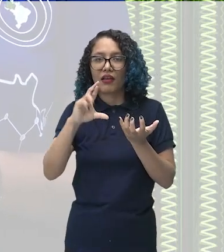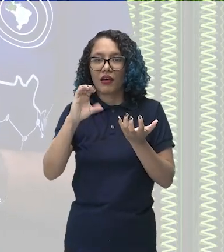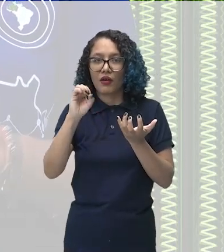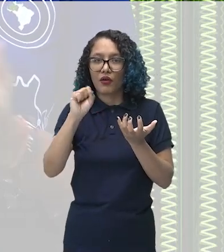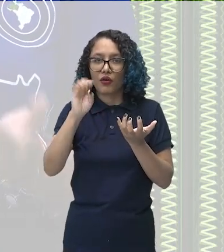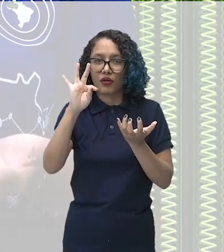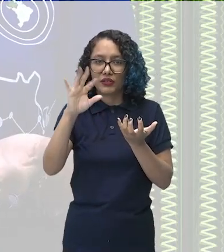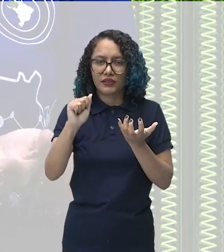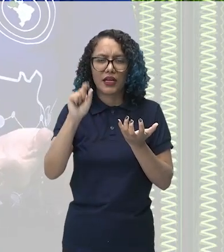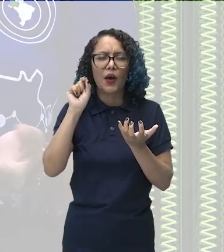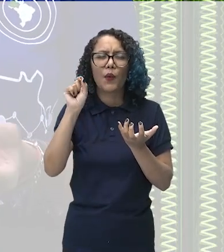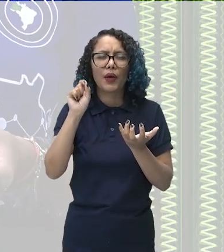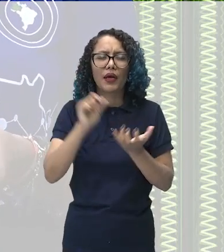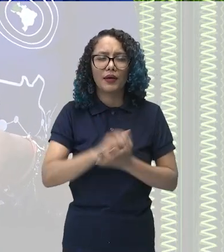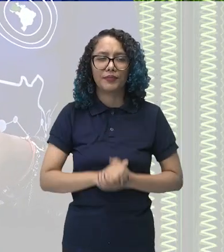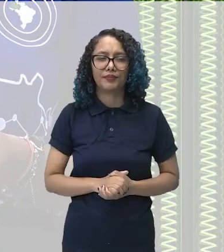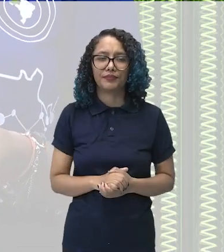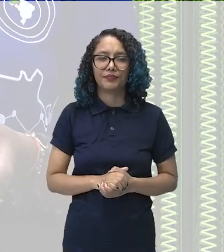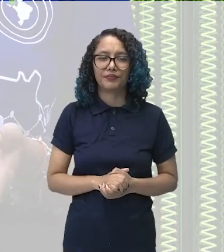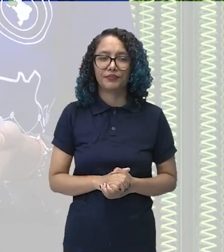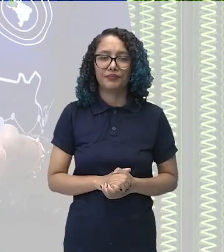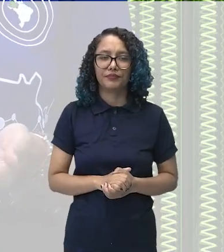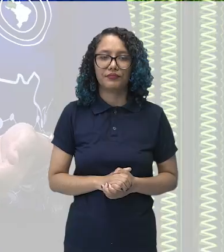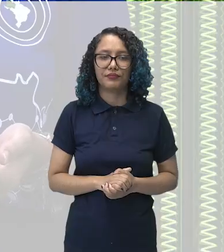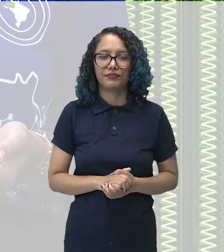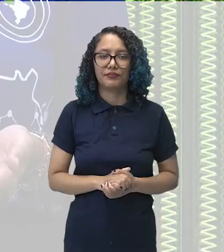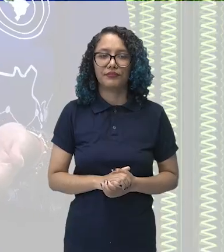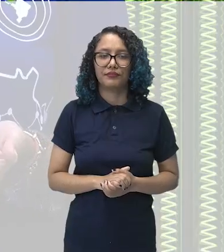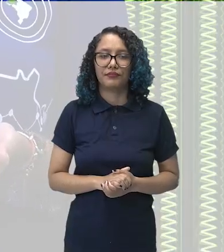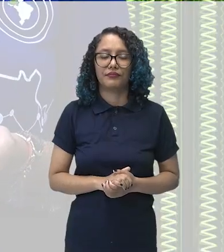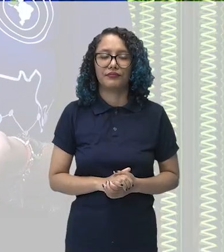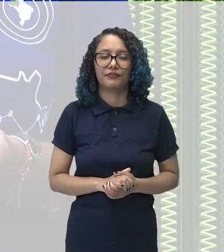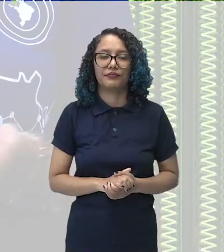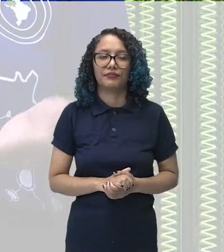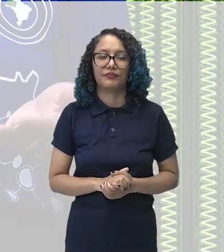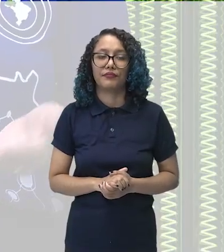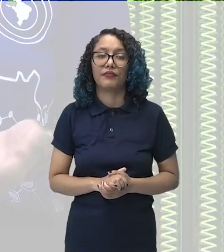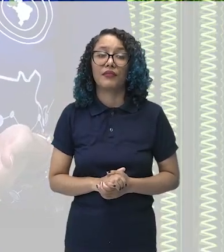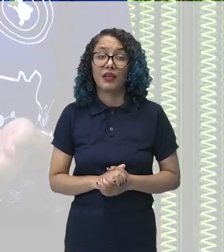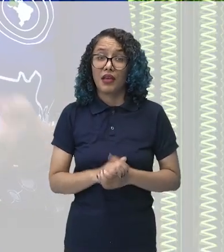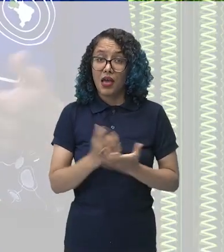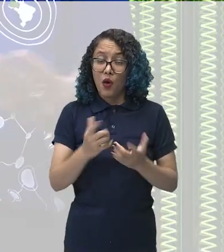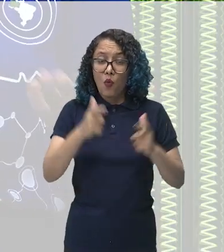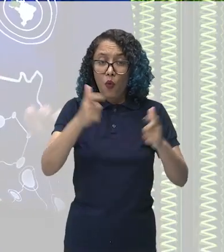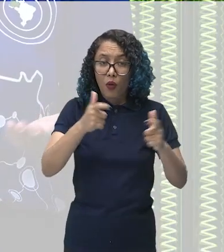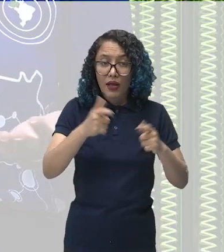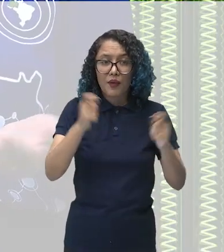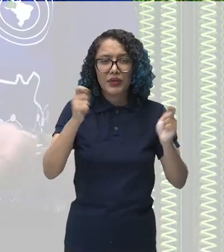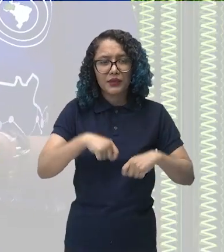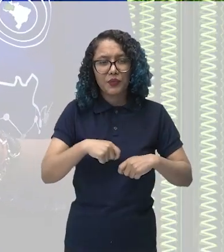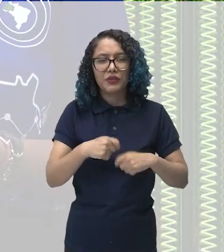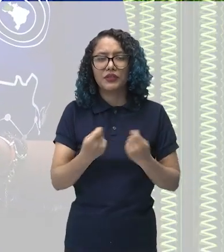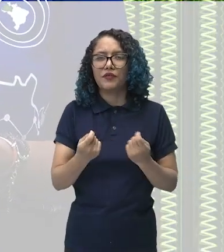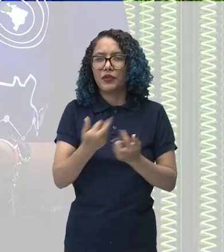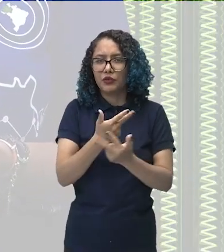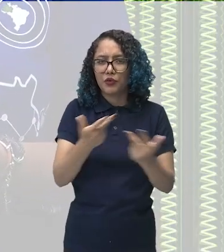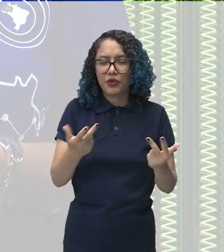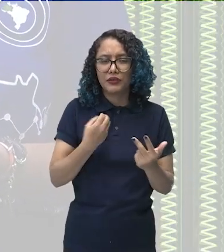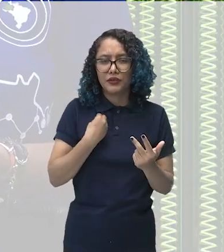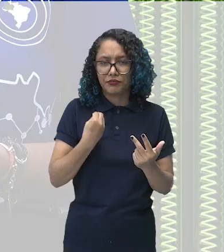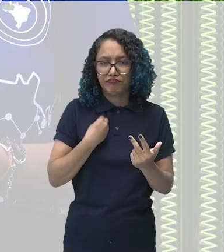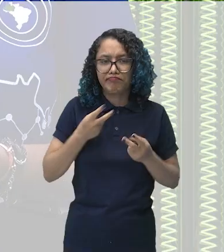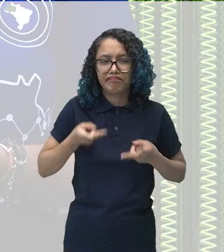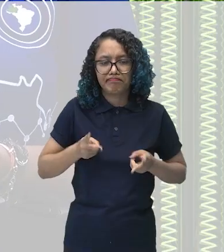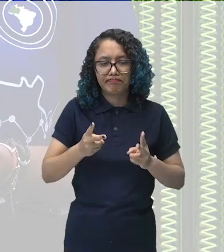podem viver e se desenvolver. Em que sentido? O solo, ele vai representar, então, um ambiente onde as plantas